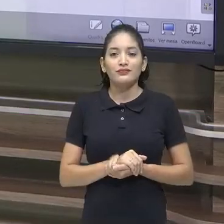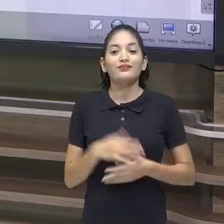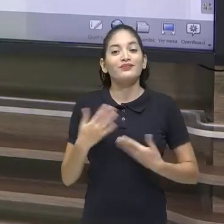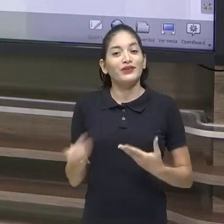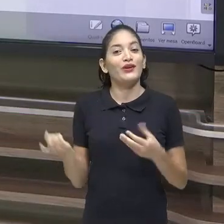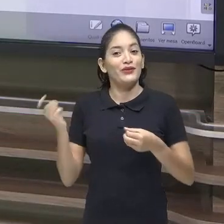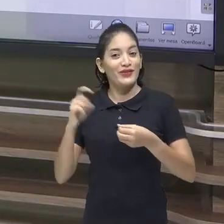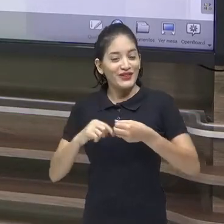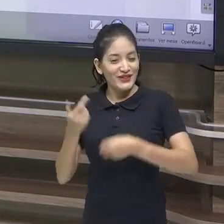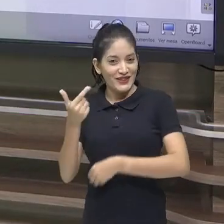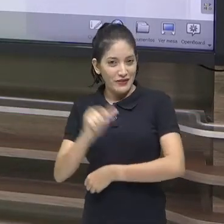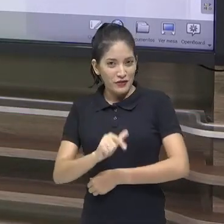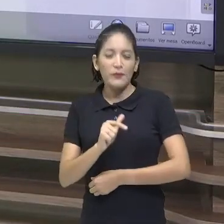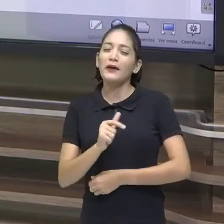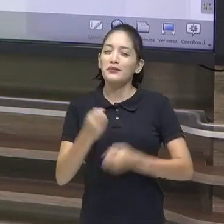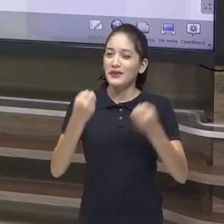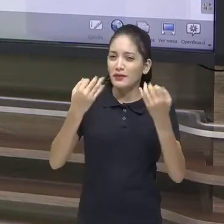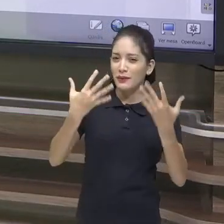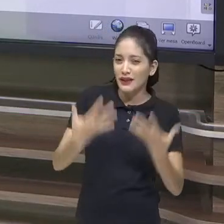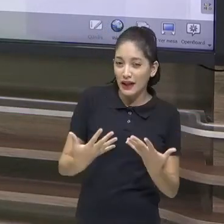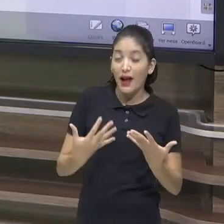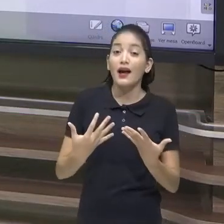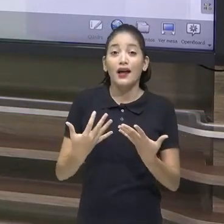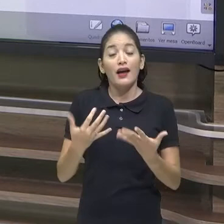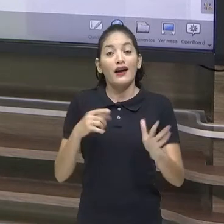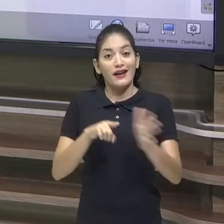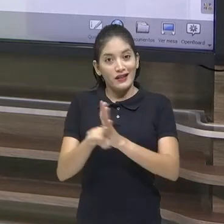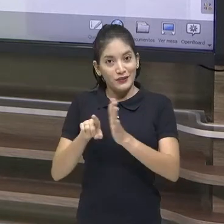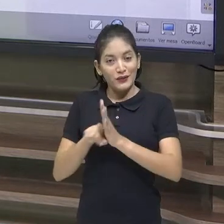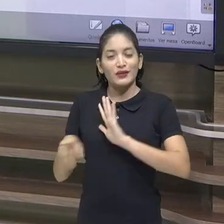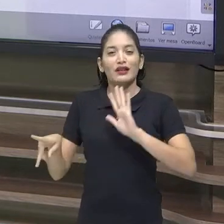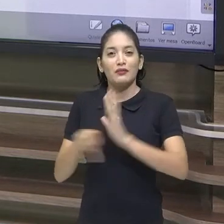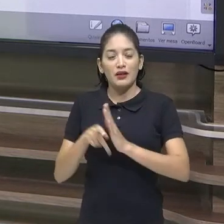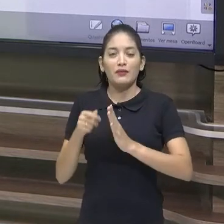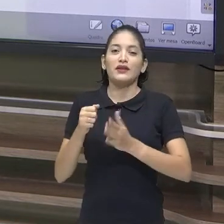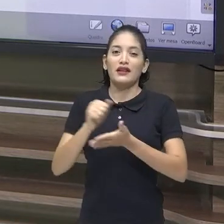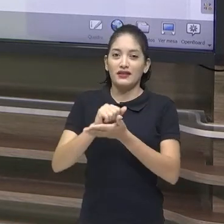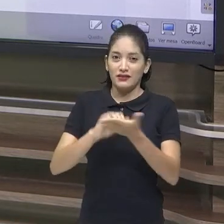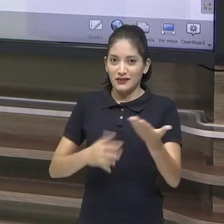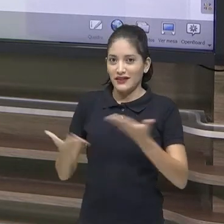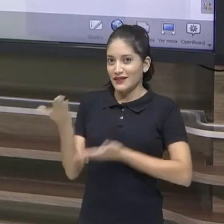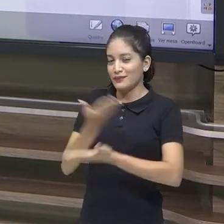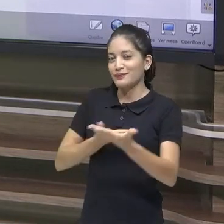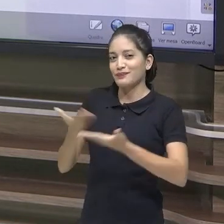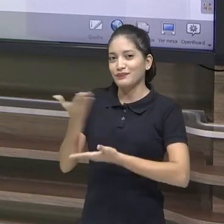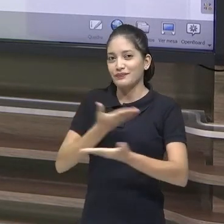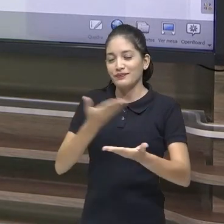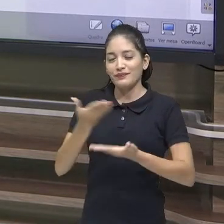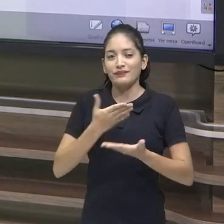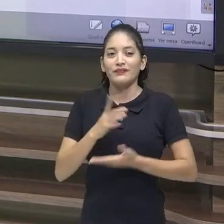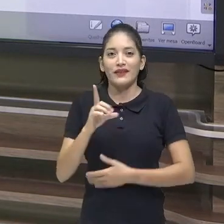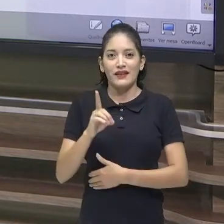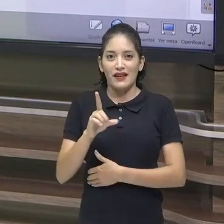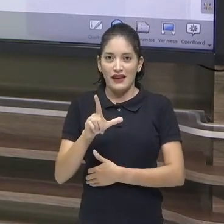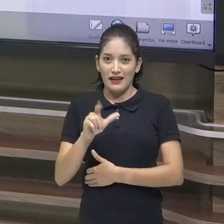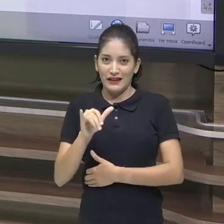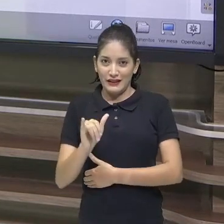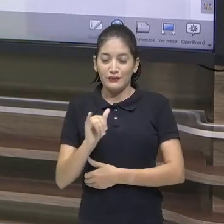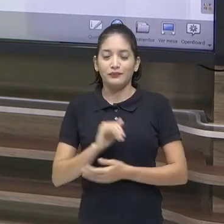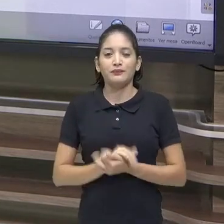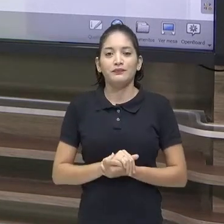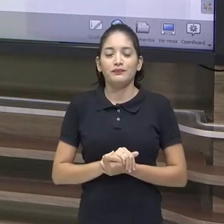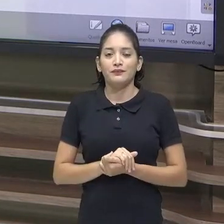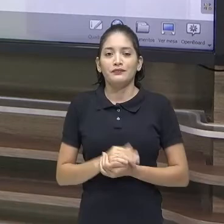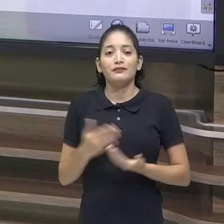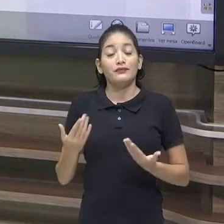estou de volta agora para a gente comentar aí as nossas questões da nossa dinâmica local interativa, né, da nossa DLI. Então vamos